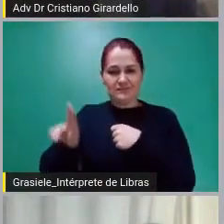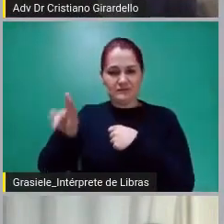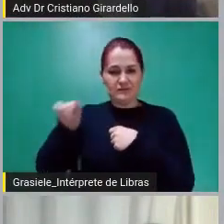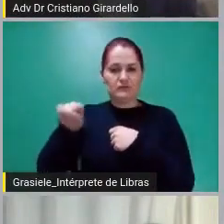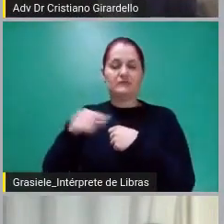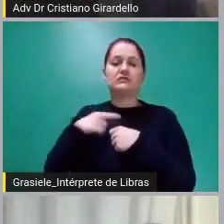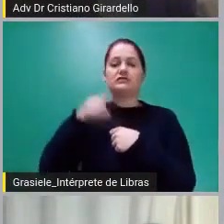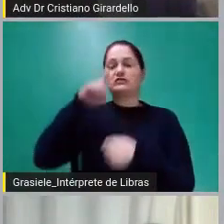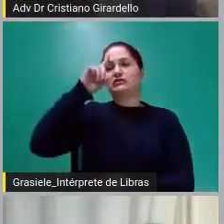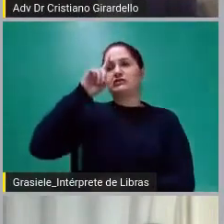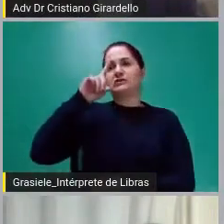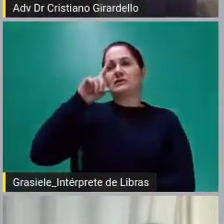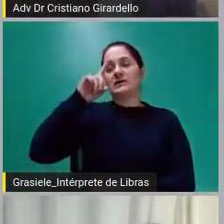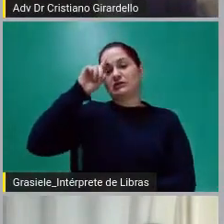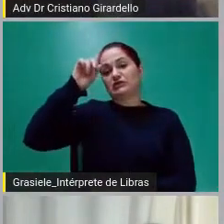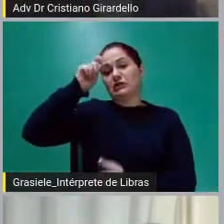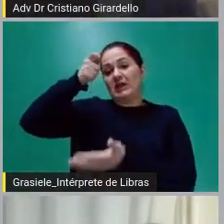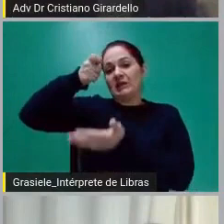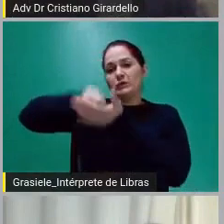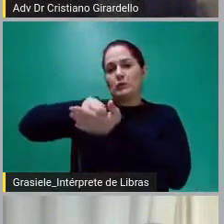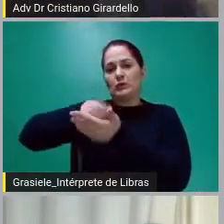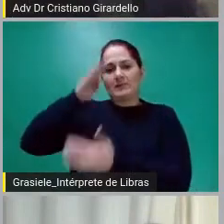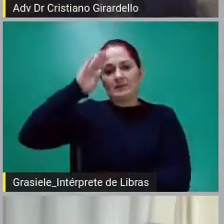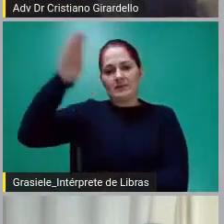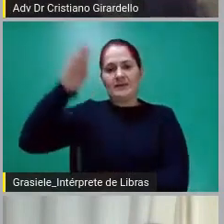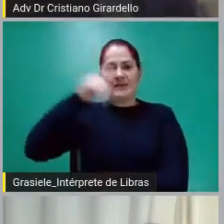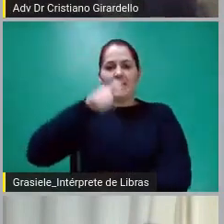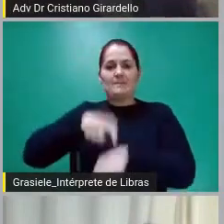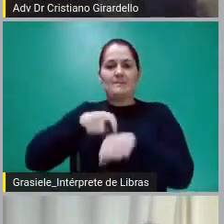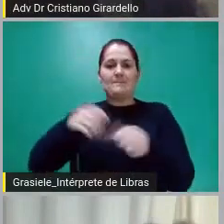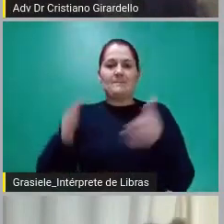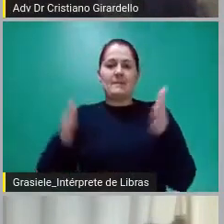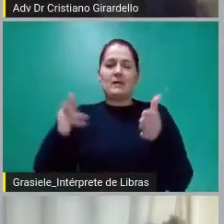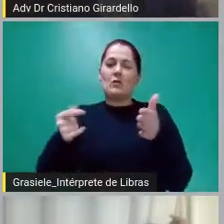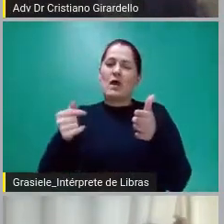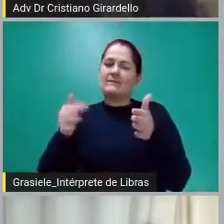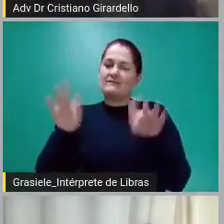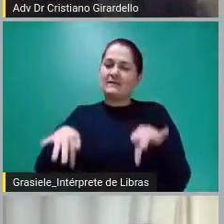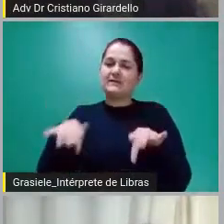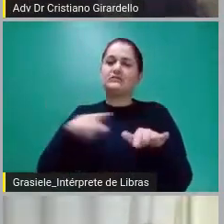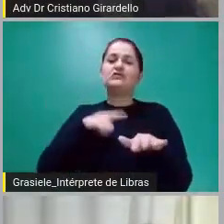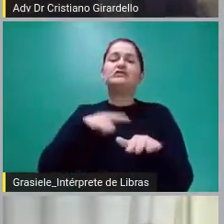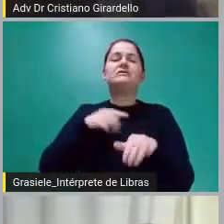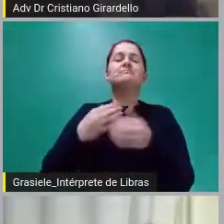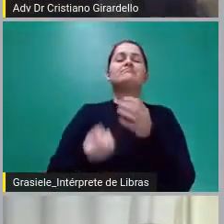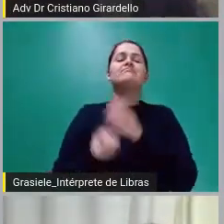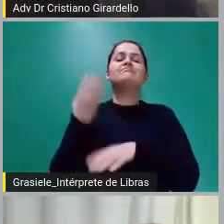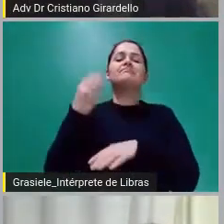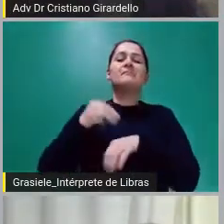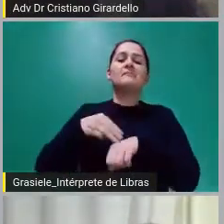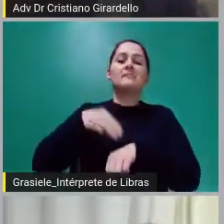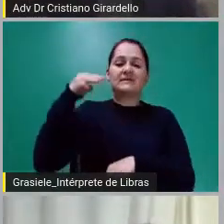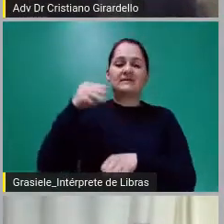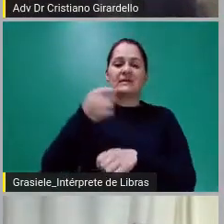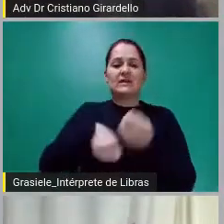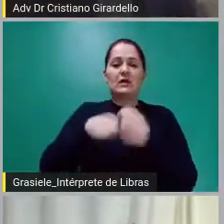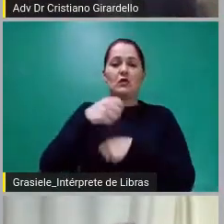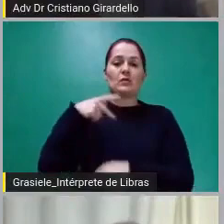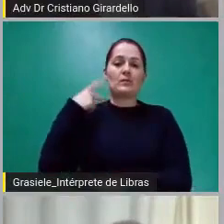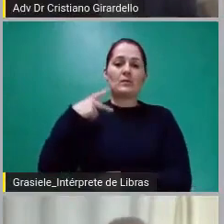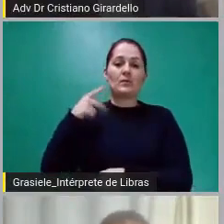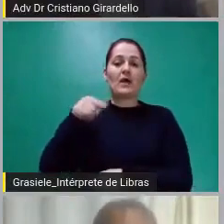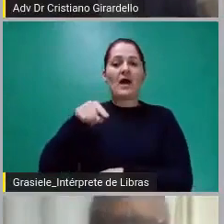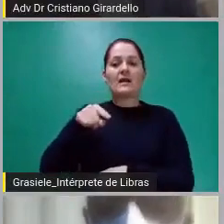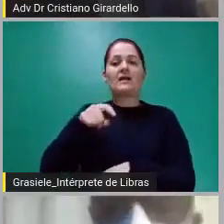se criou um mestrado em economia rural, que na verdade era em economia política. E foi exatamente ali um momento de resistência. Ali